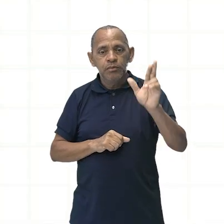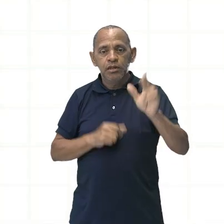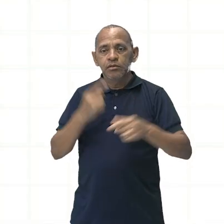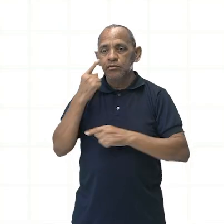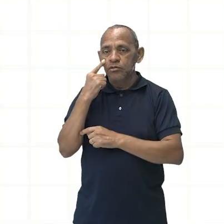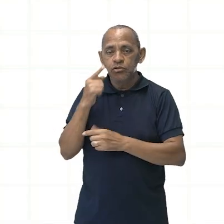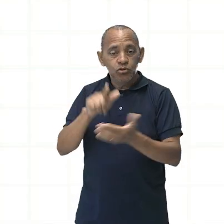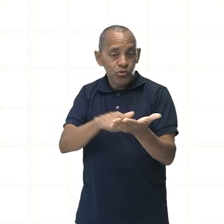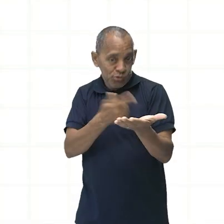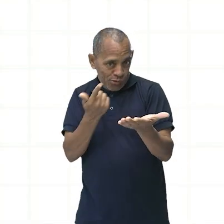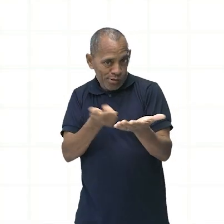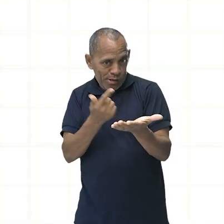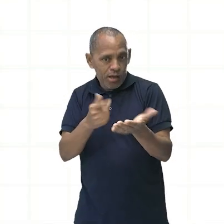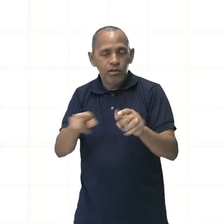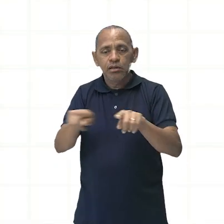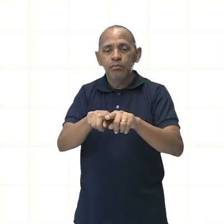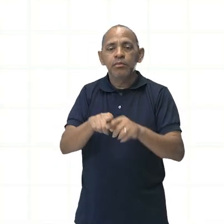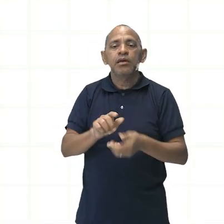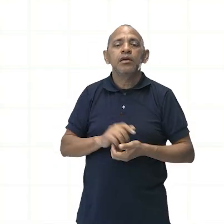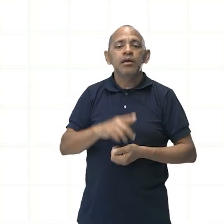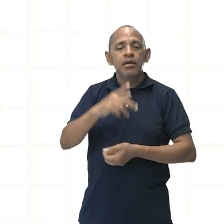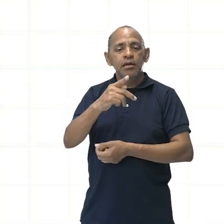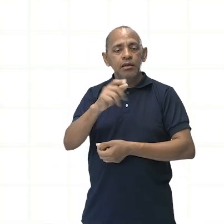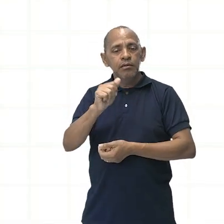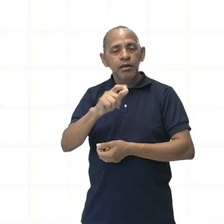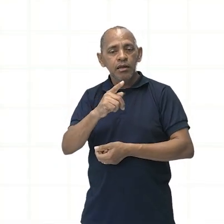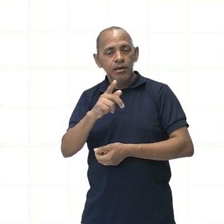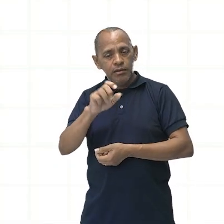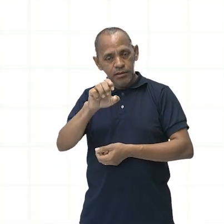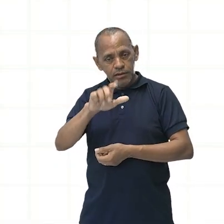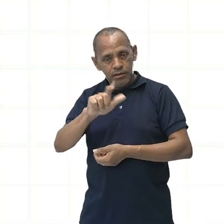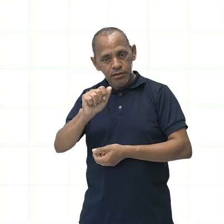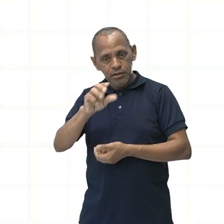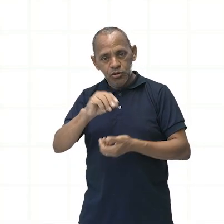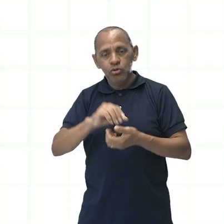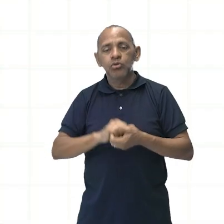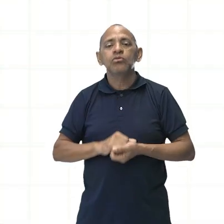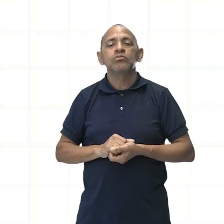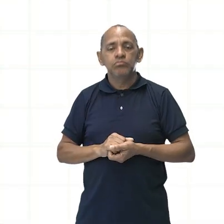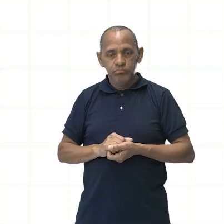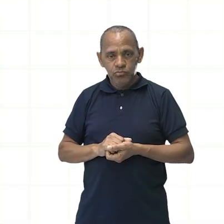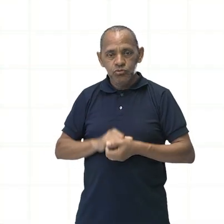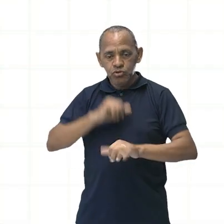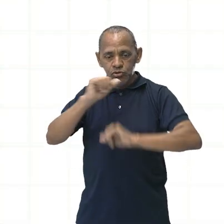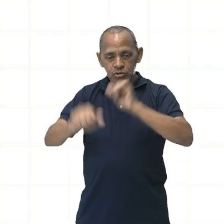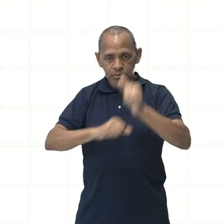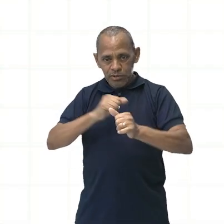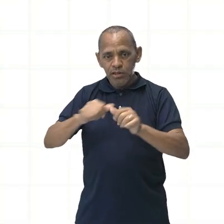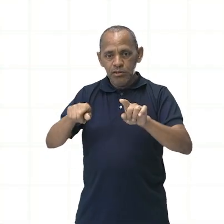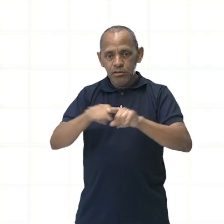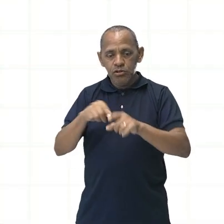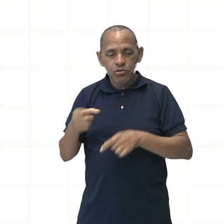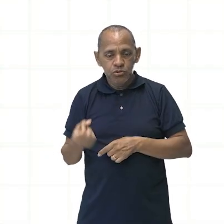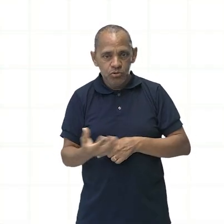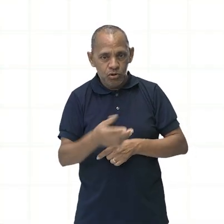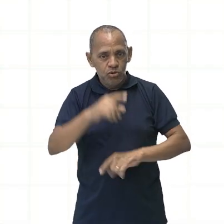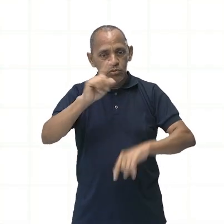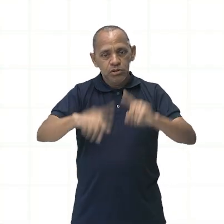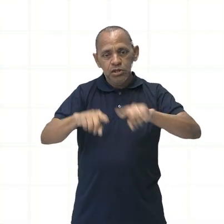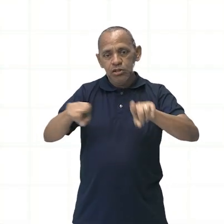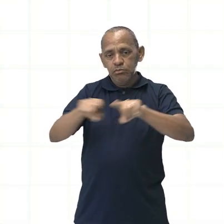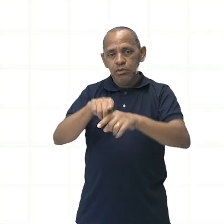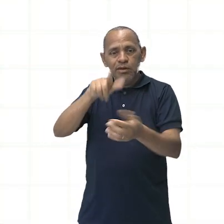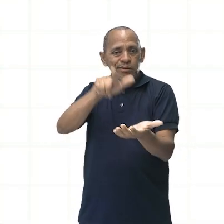representado pelo jornal e papelão reciclados, eles são transformados em novos produtos de papel. Então,